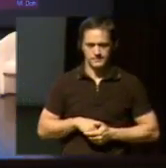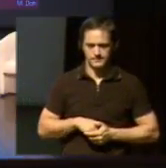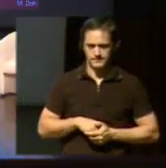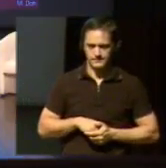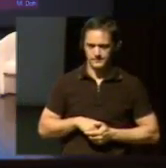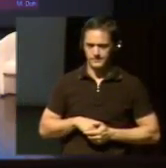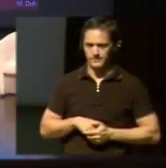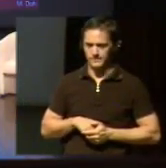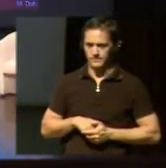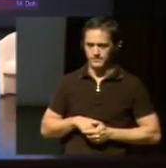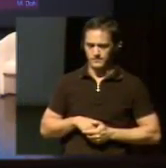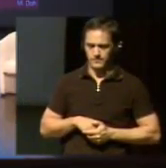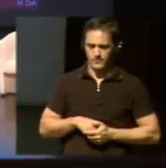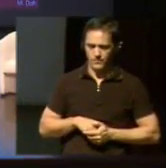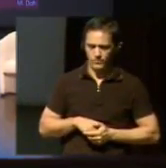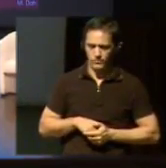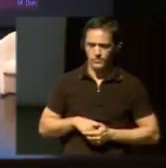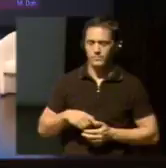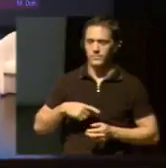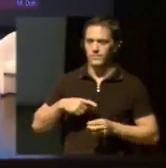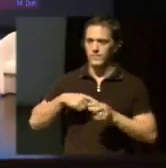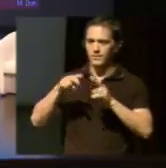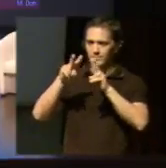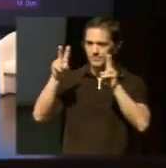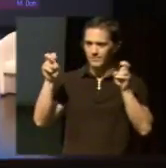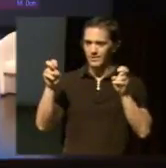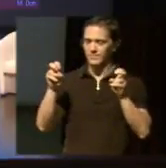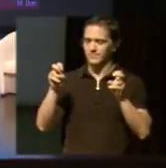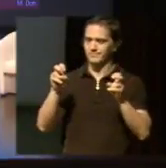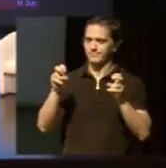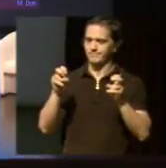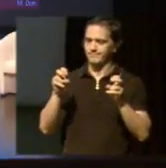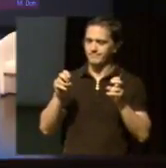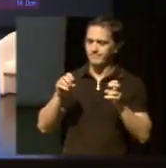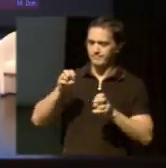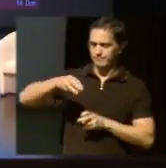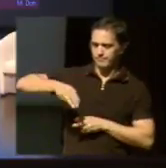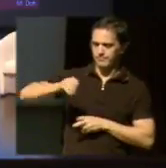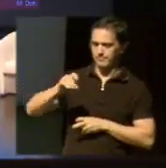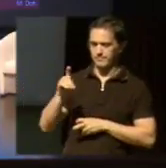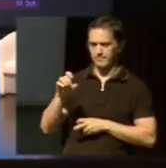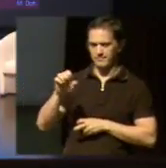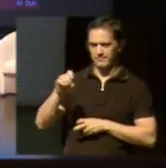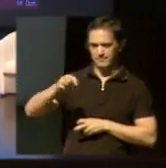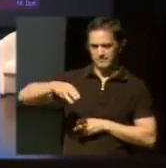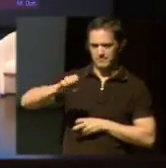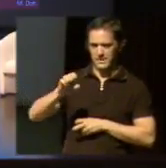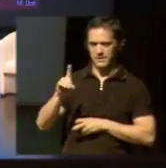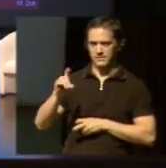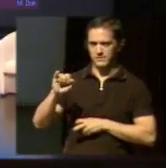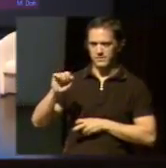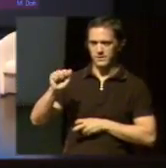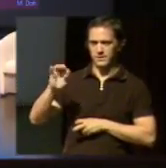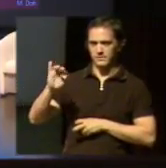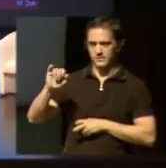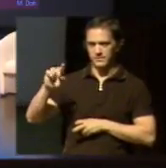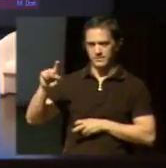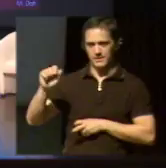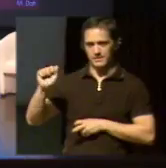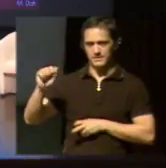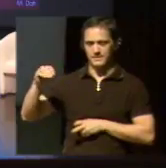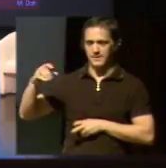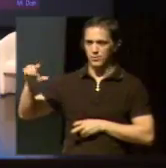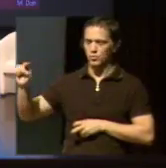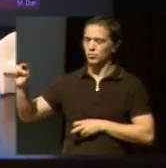Temos essa questão da mediatização, a questão do abismo digital que vai nos